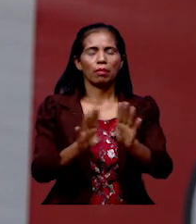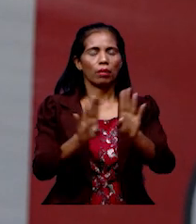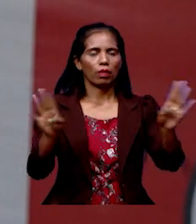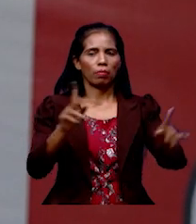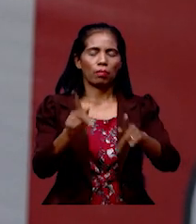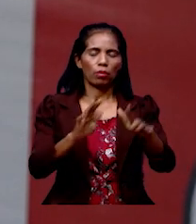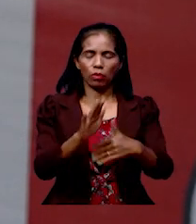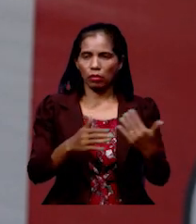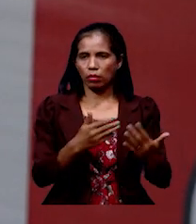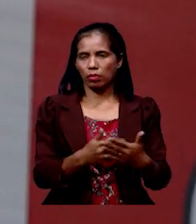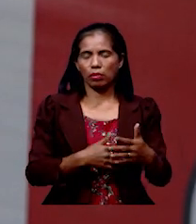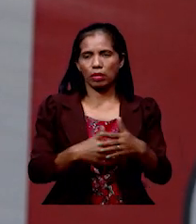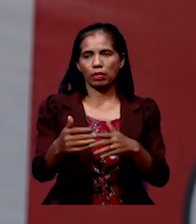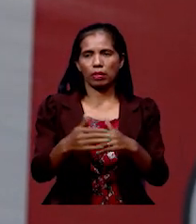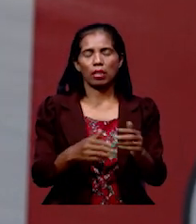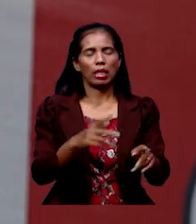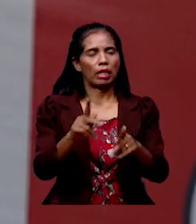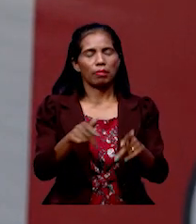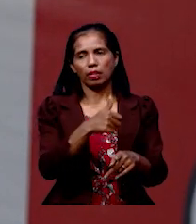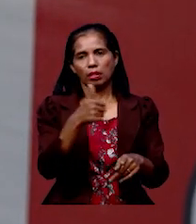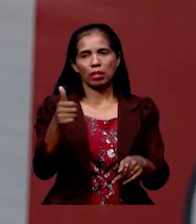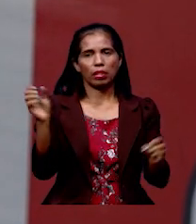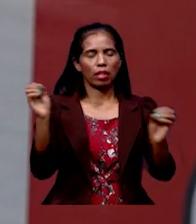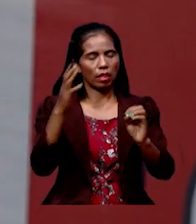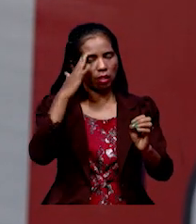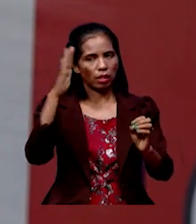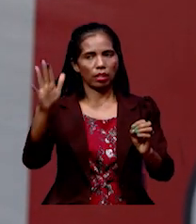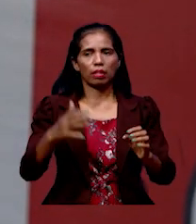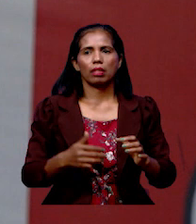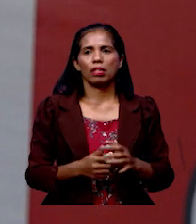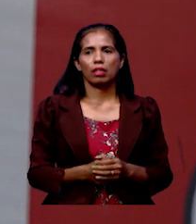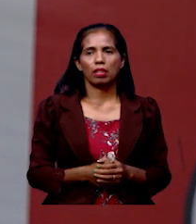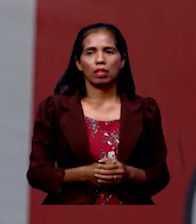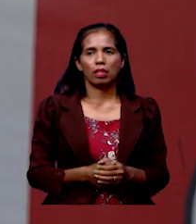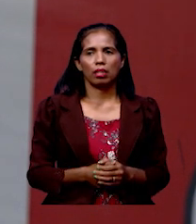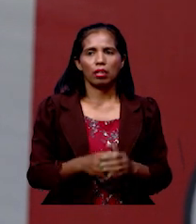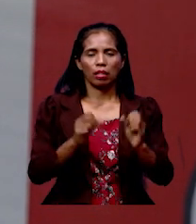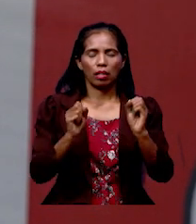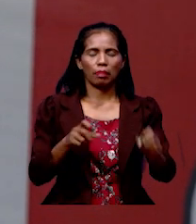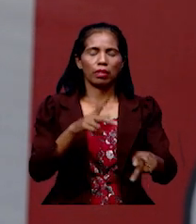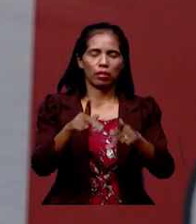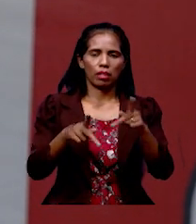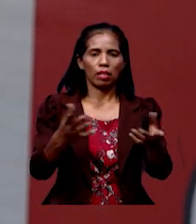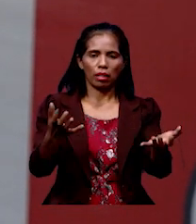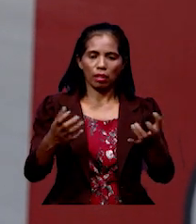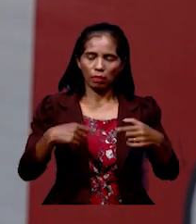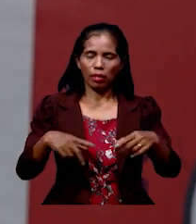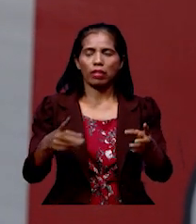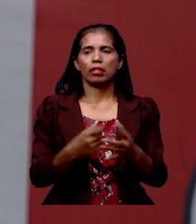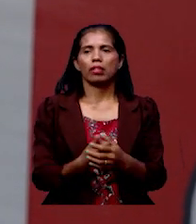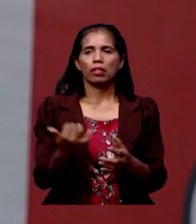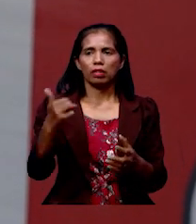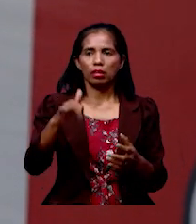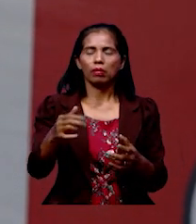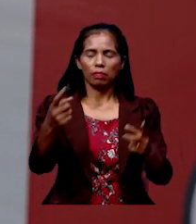até da labara, é uma sira nila conhece rasik, a intana, a eleva sira, te sira rasik mais